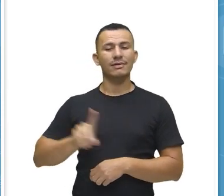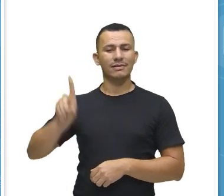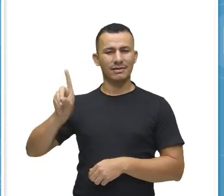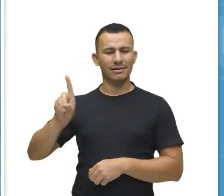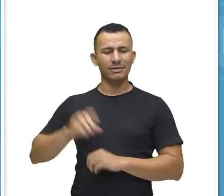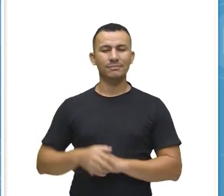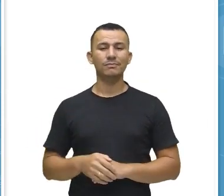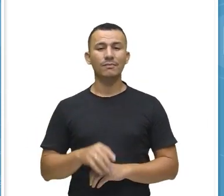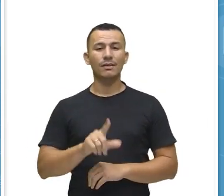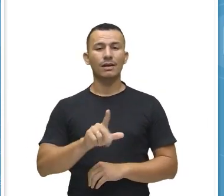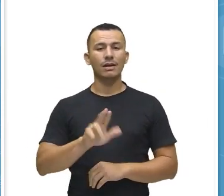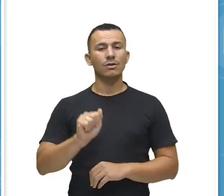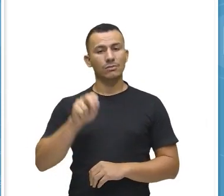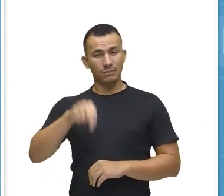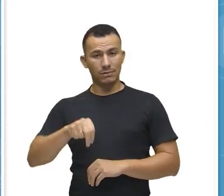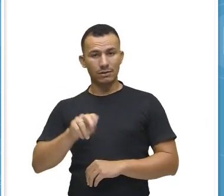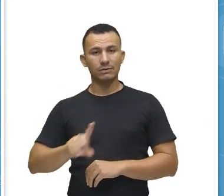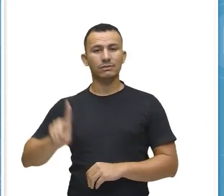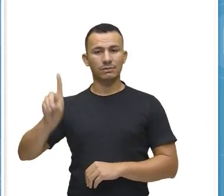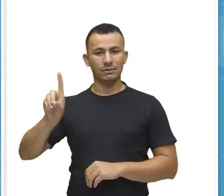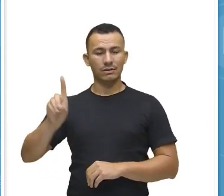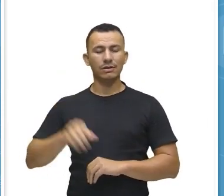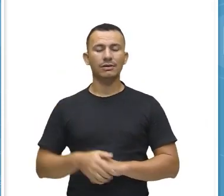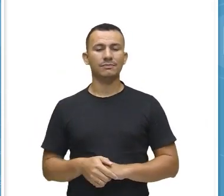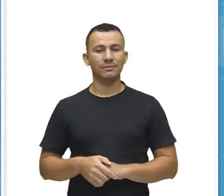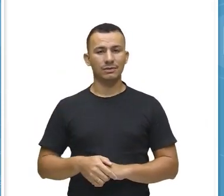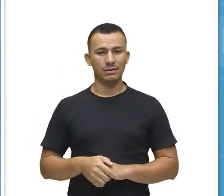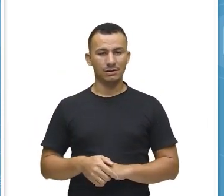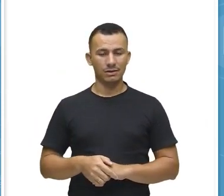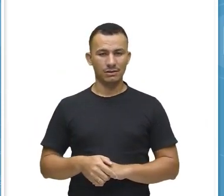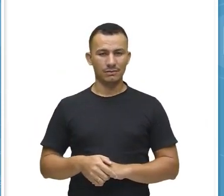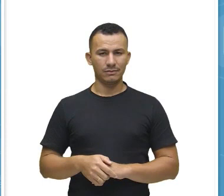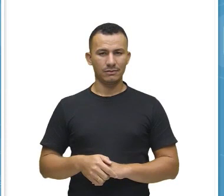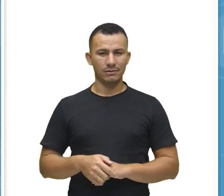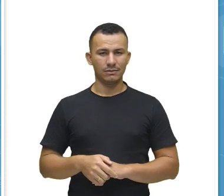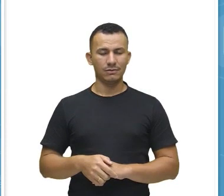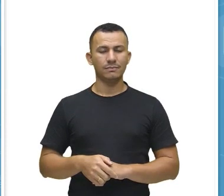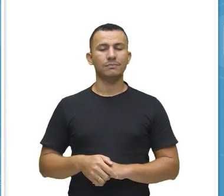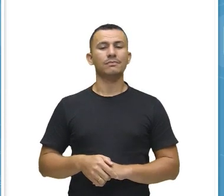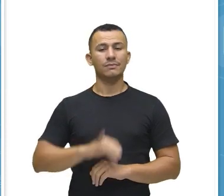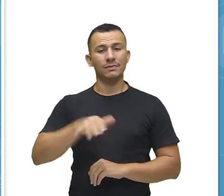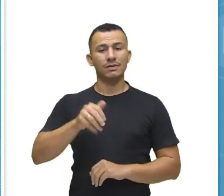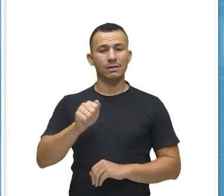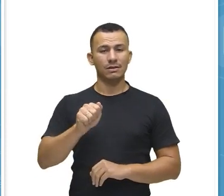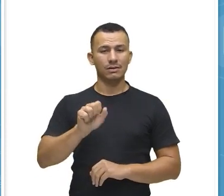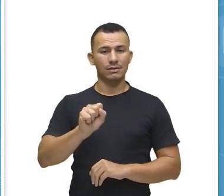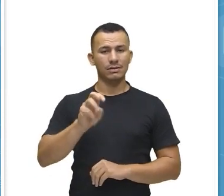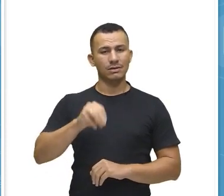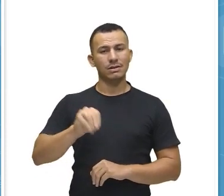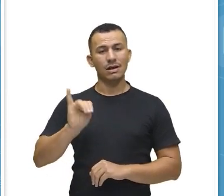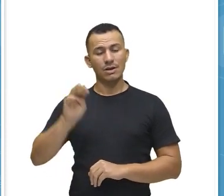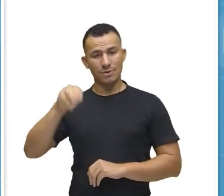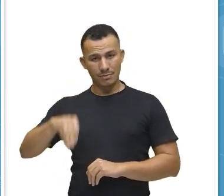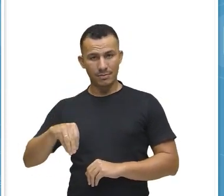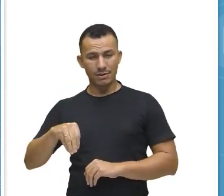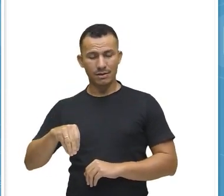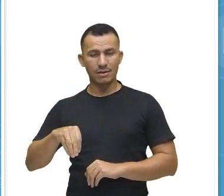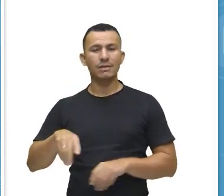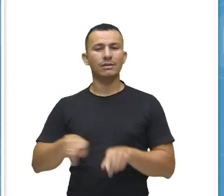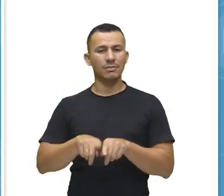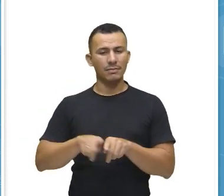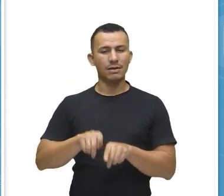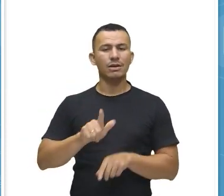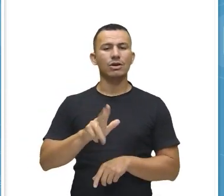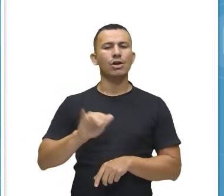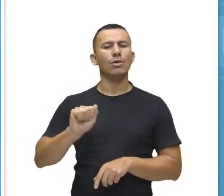também, letra D. Nós temos a Jasmine, também vai com letra D. Ó, o Luan escreveu, ó, o nome ao lado, a Jasmine também,